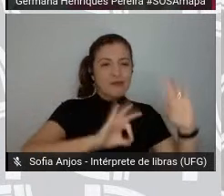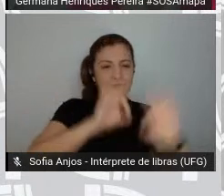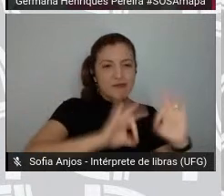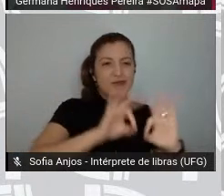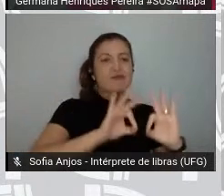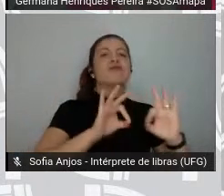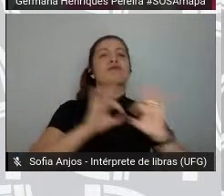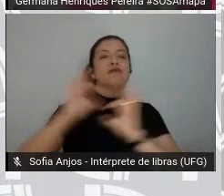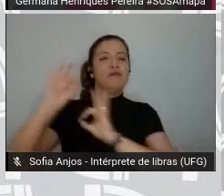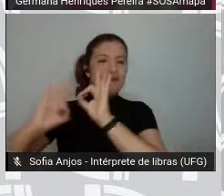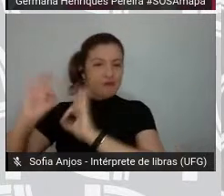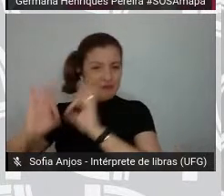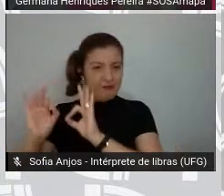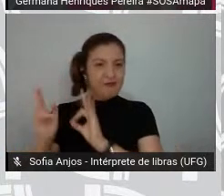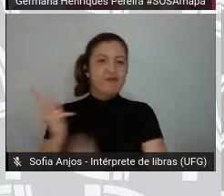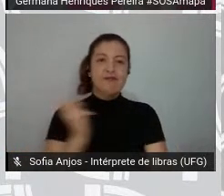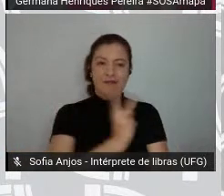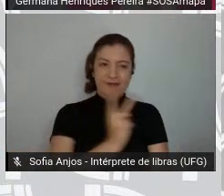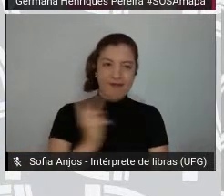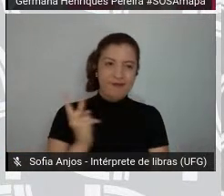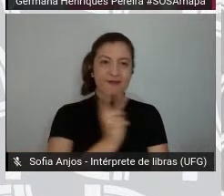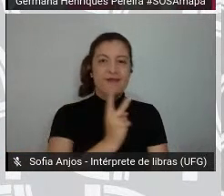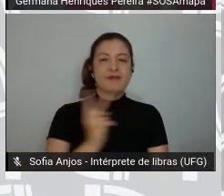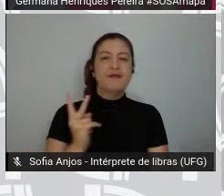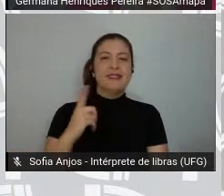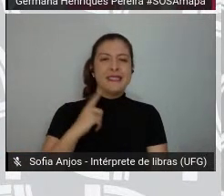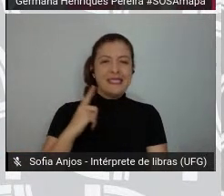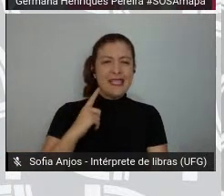aí na tela o nome dos diversos